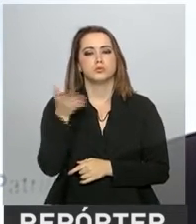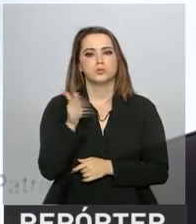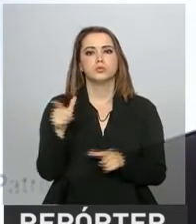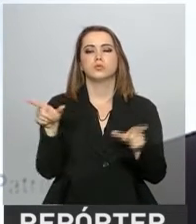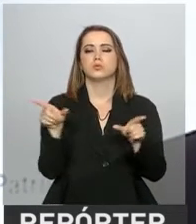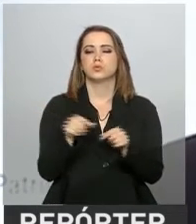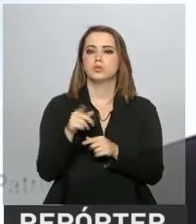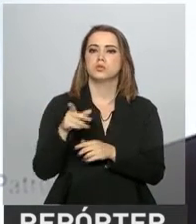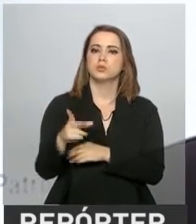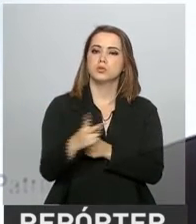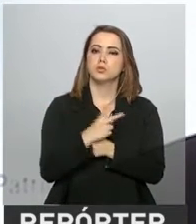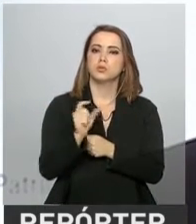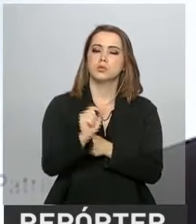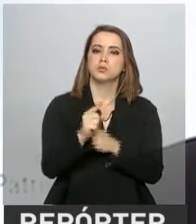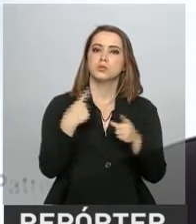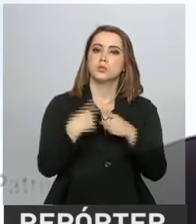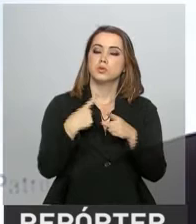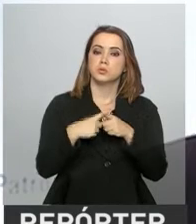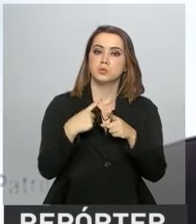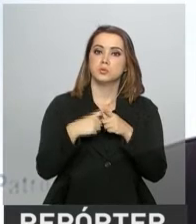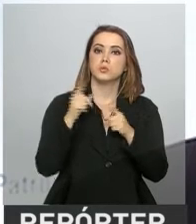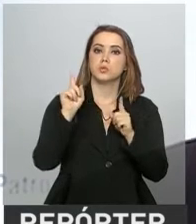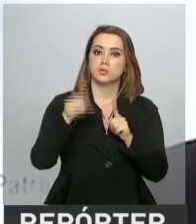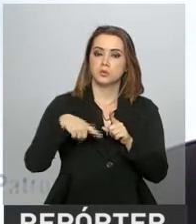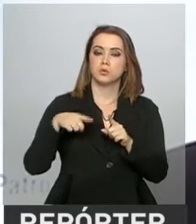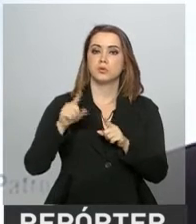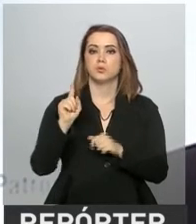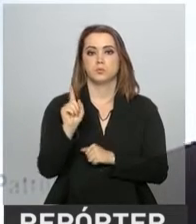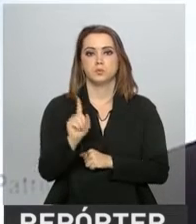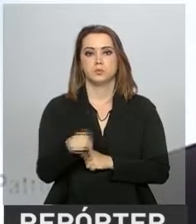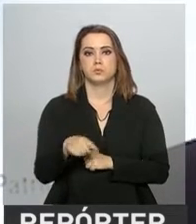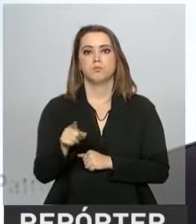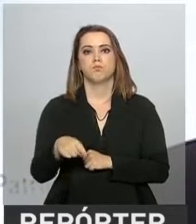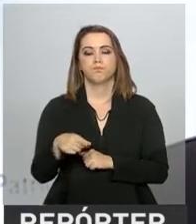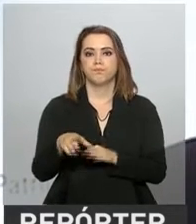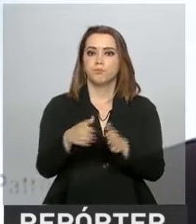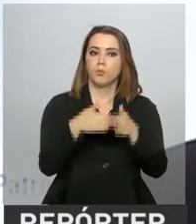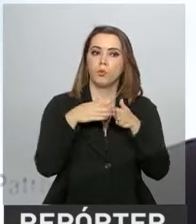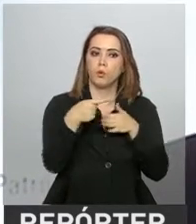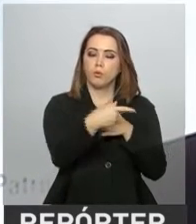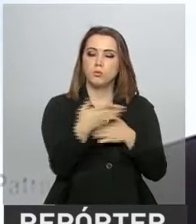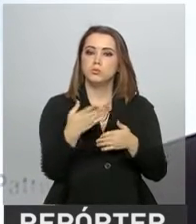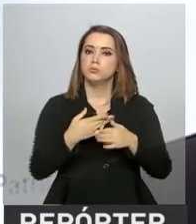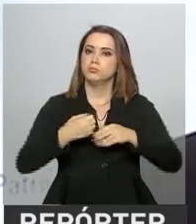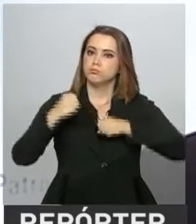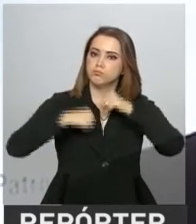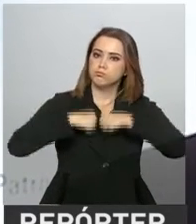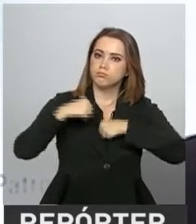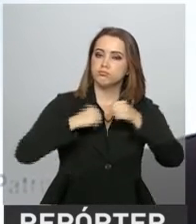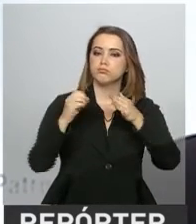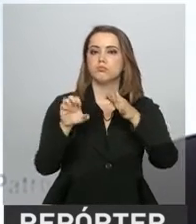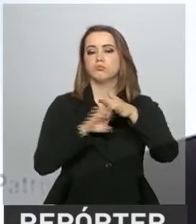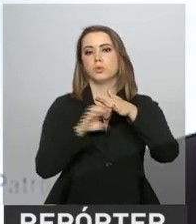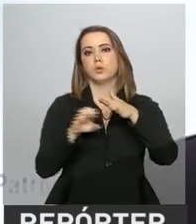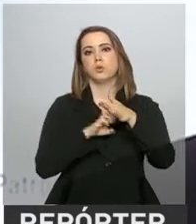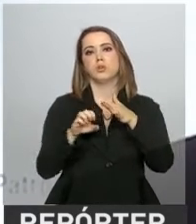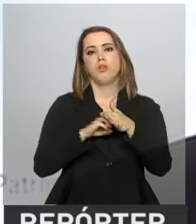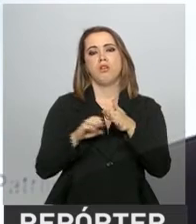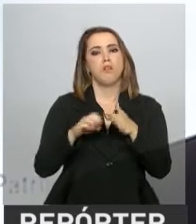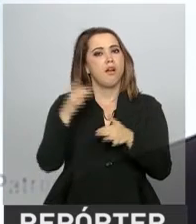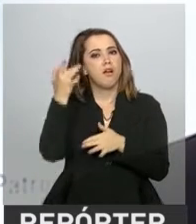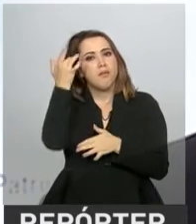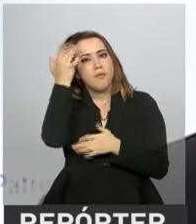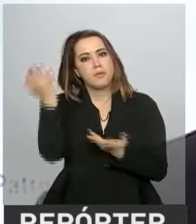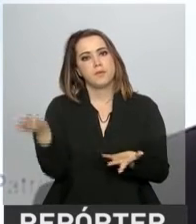Serviços, até porque é um pleito, é uma demanda do setor produtivo, a desburocratização. Todo o governo